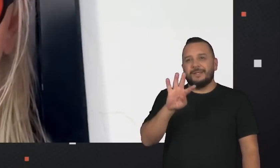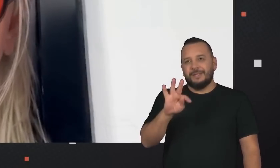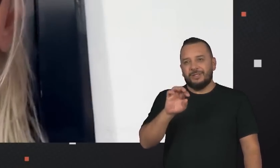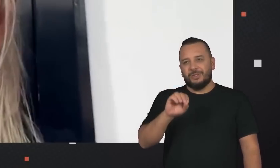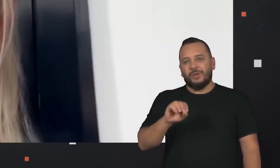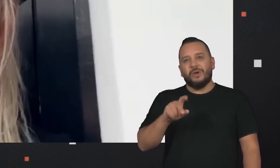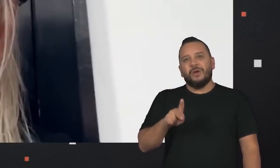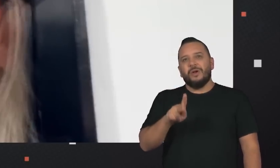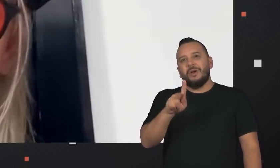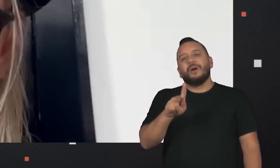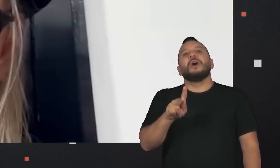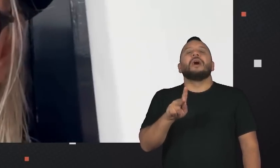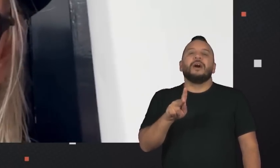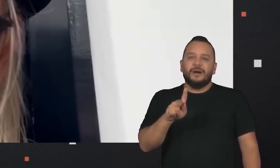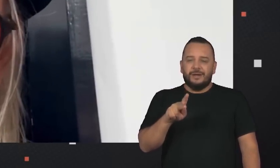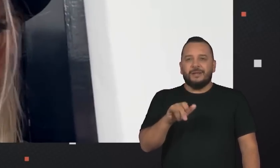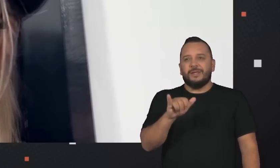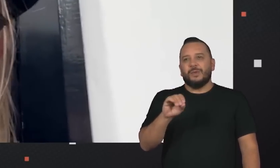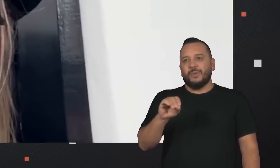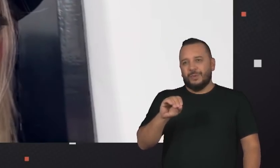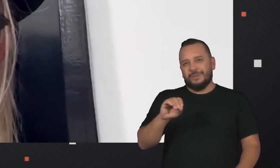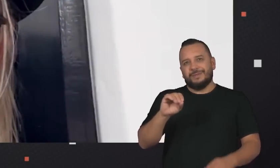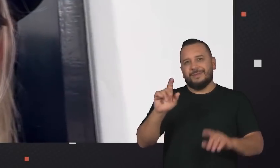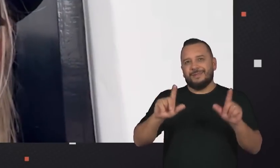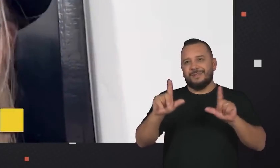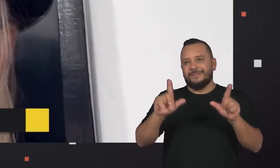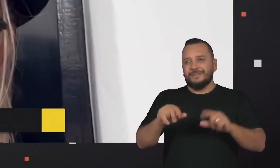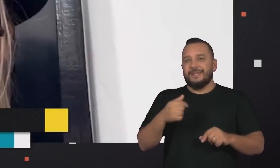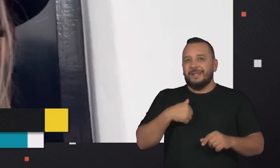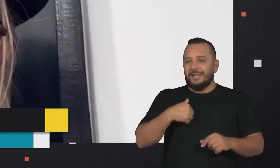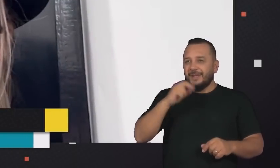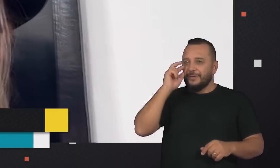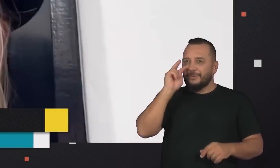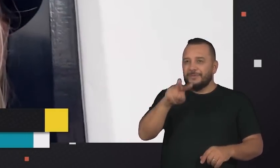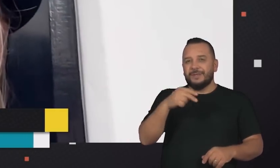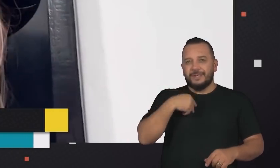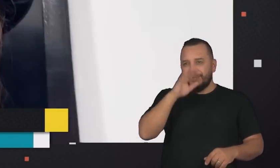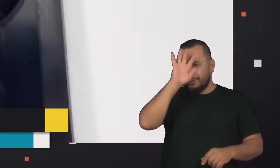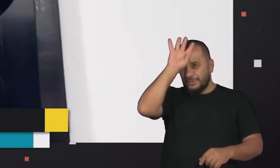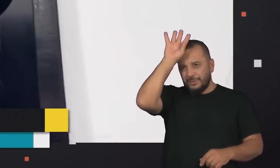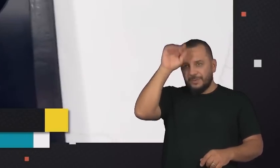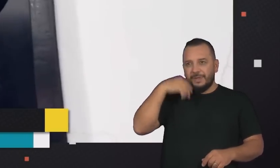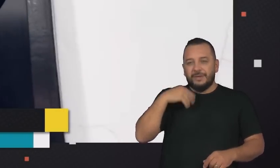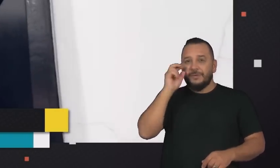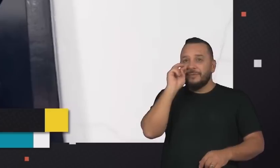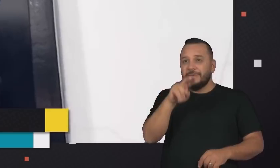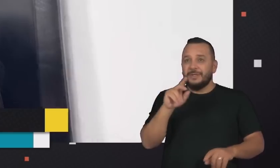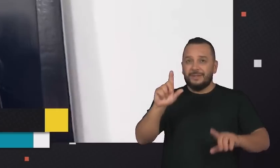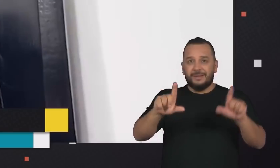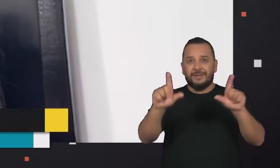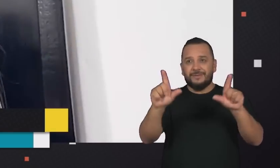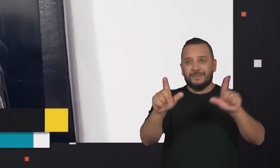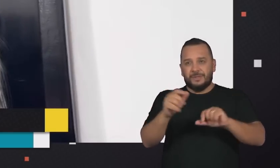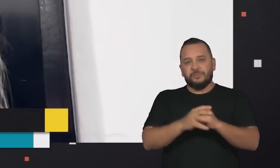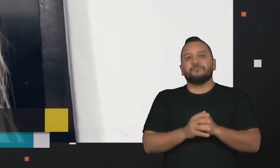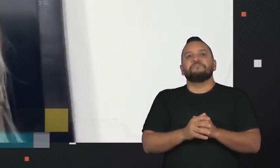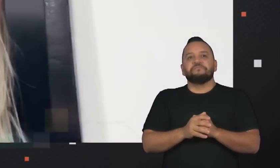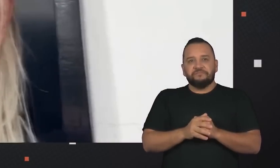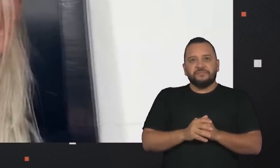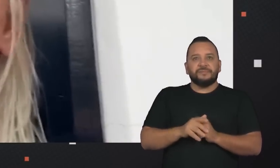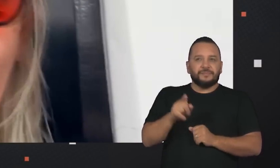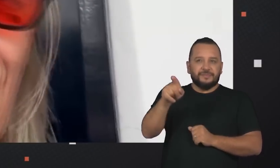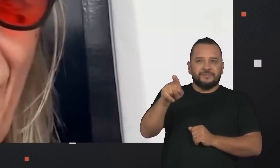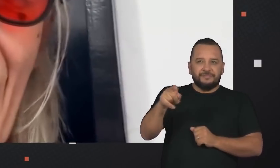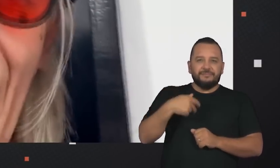TV, imediatamente eu localizei o Supla. Conheci ali pela televisão. E eu falei, esse cara